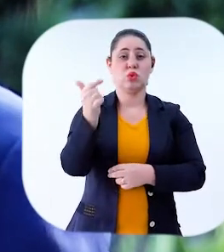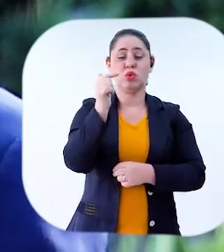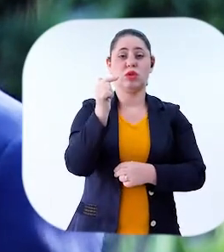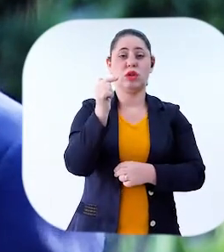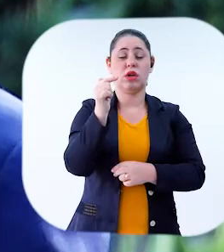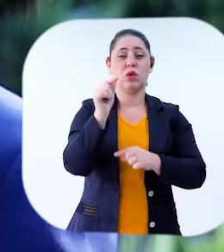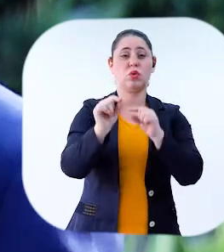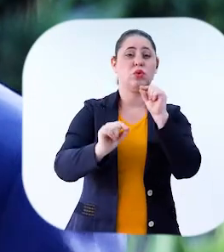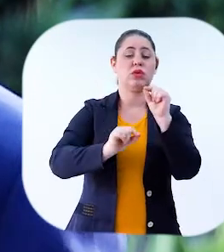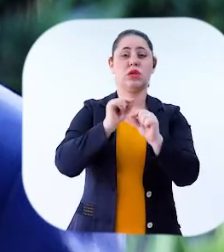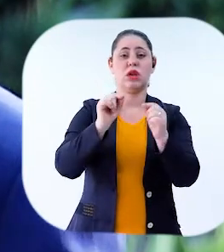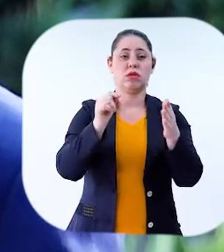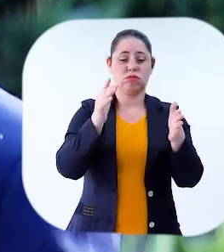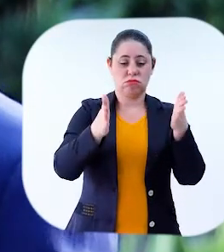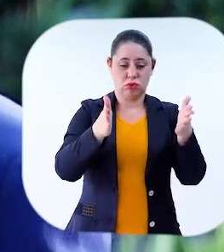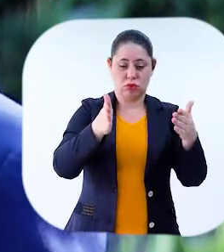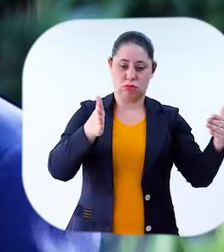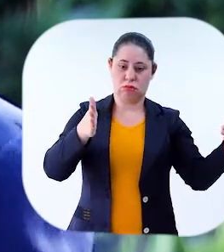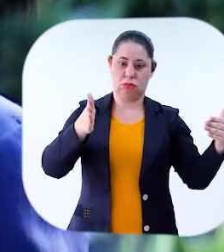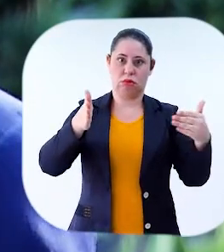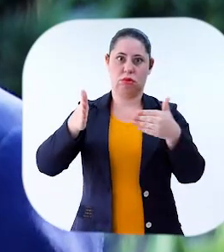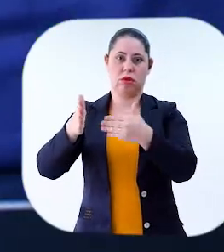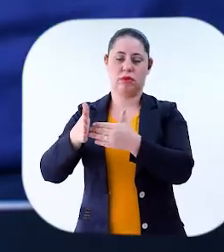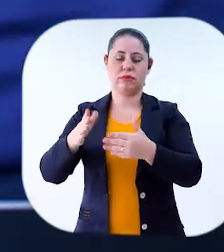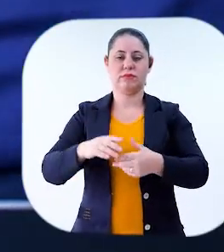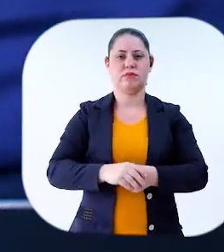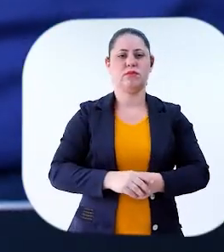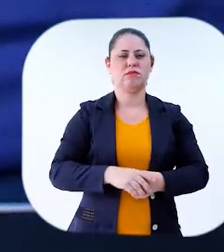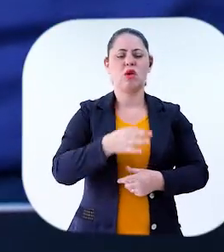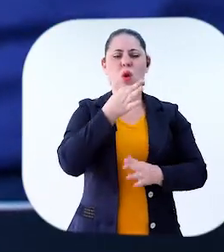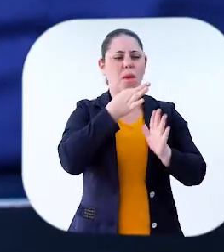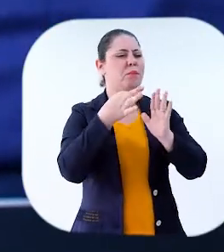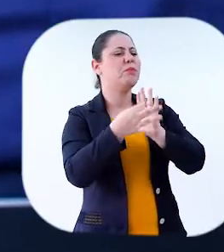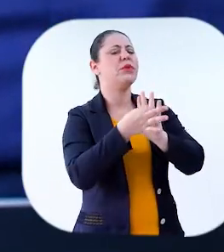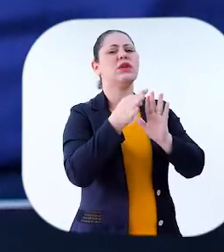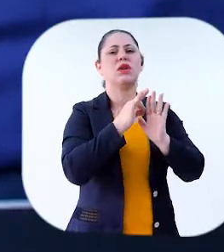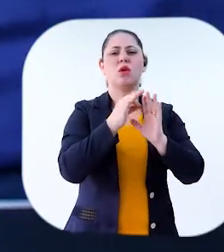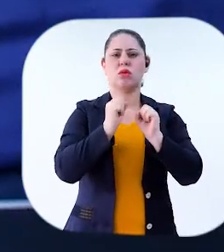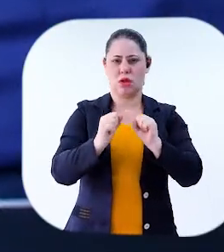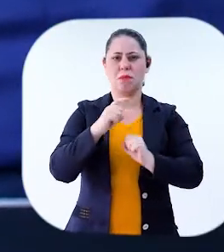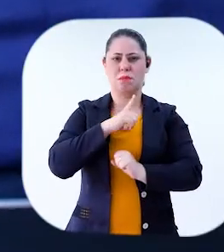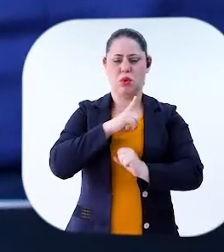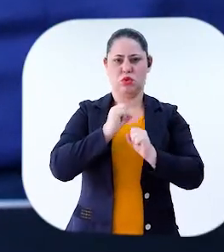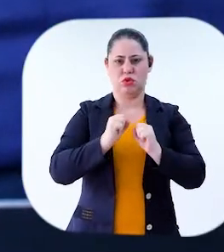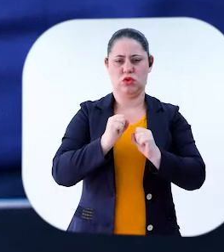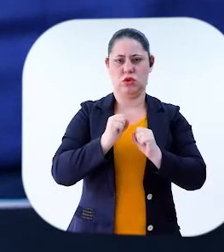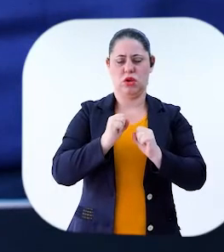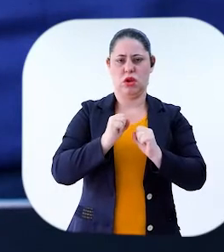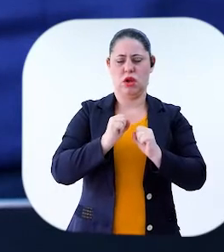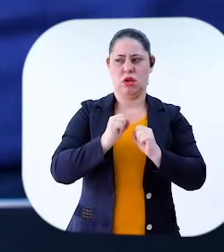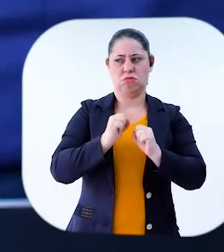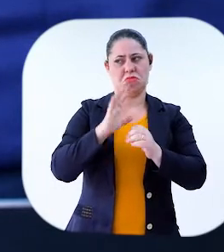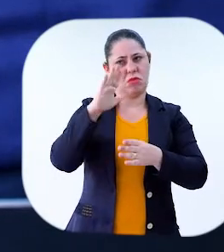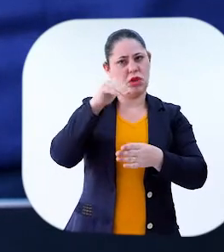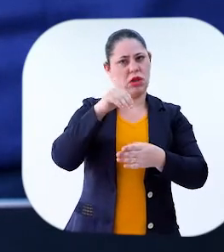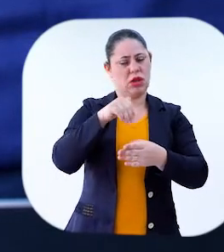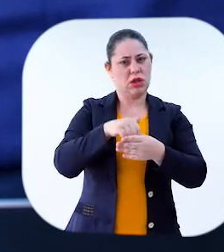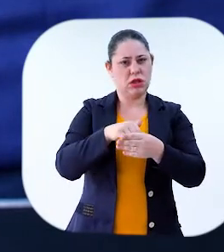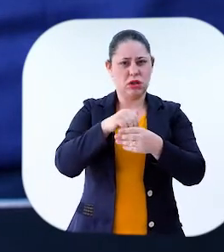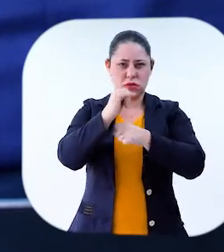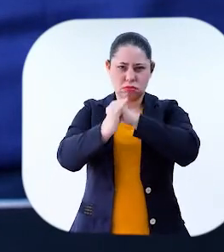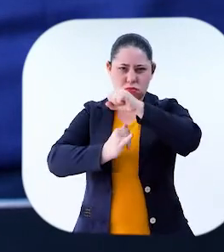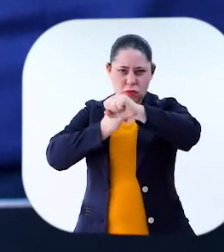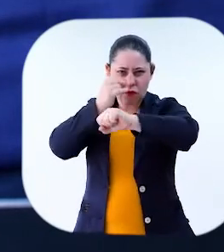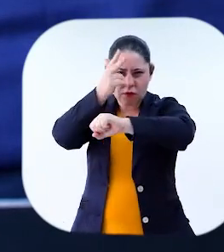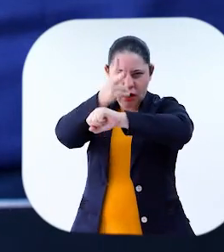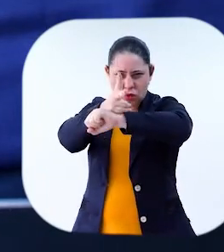a denominada prorrogação de mandato. Doutor, na sua opinião, você acha que existe a possibilidade da gente ter uma eleição virtual e quem sabe a